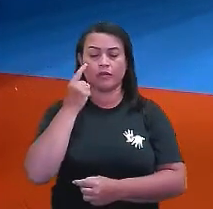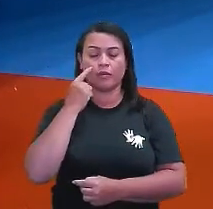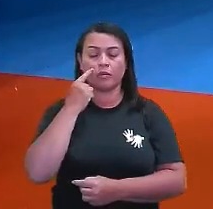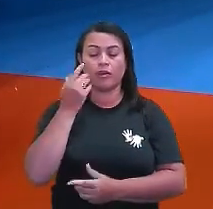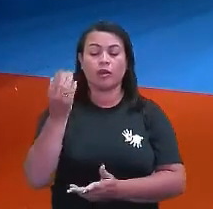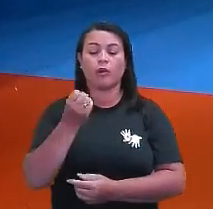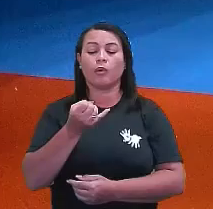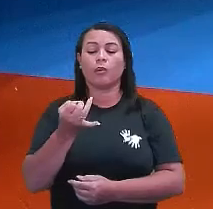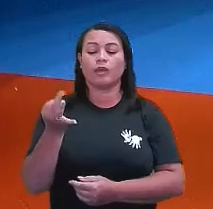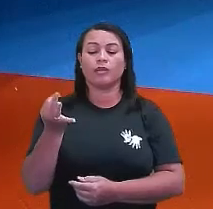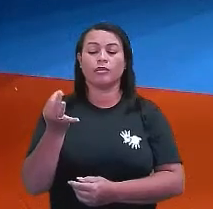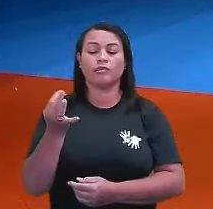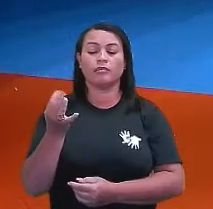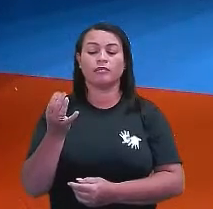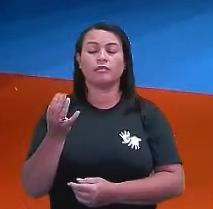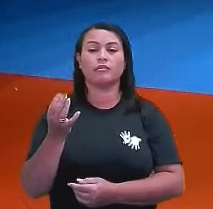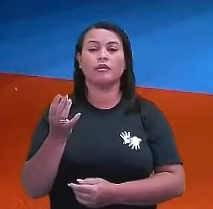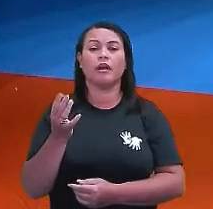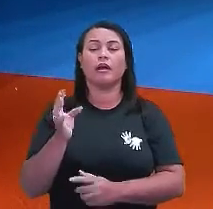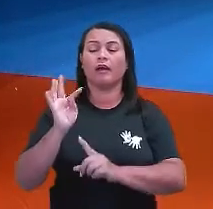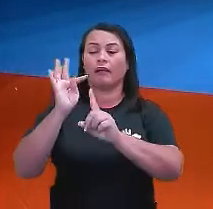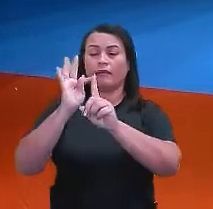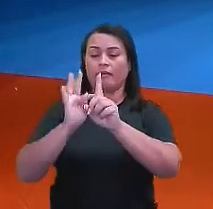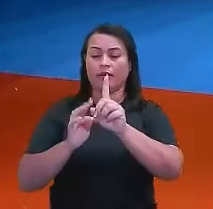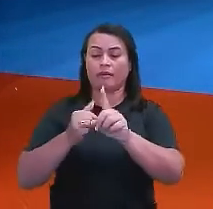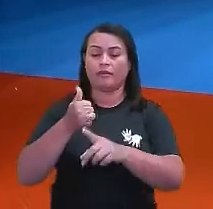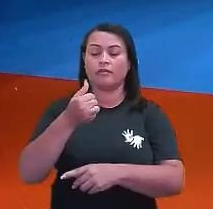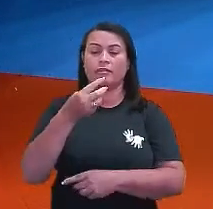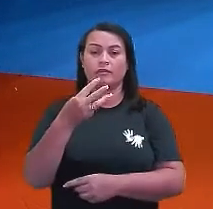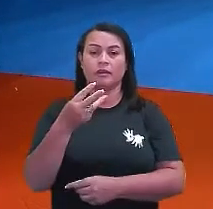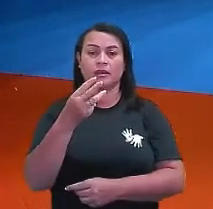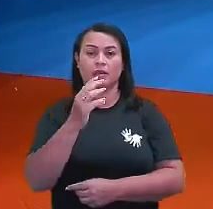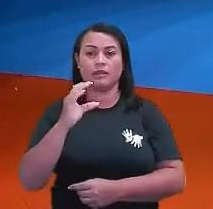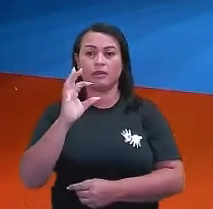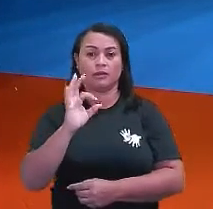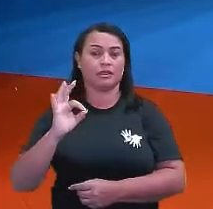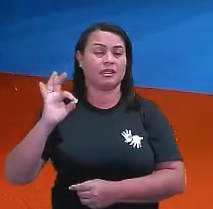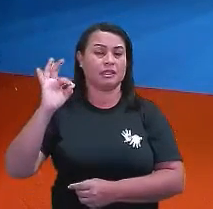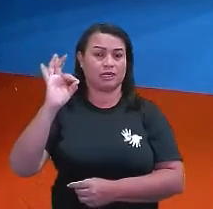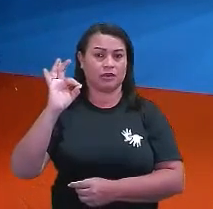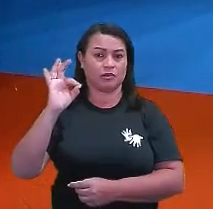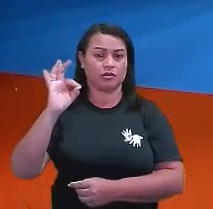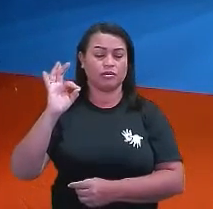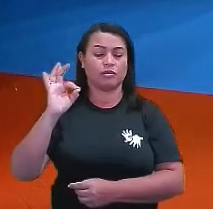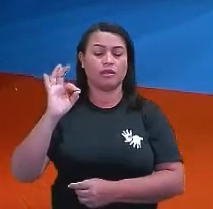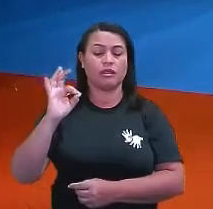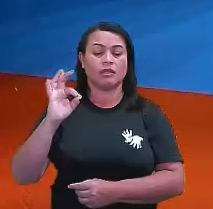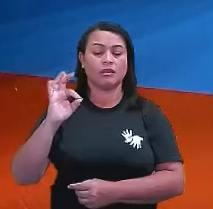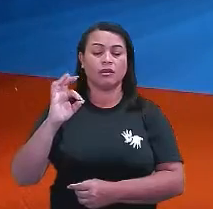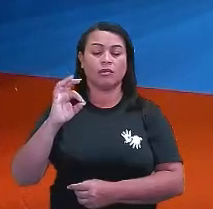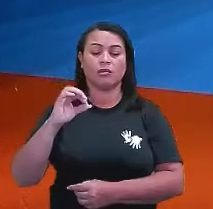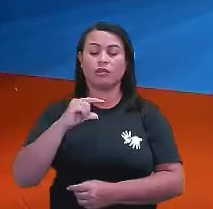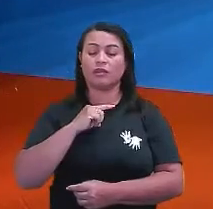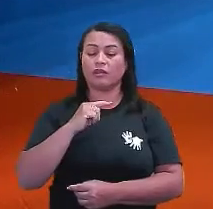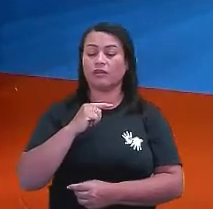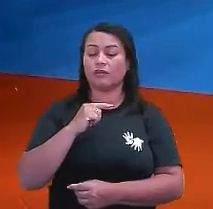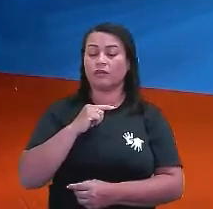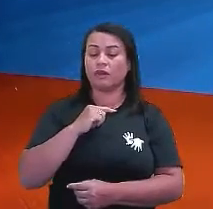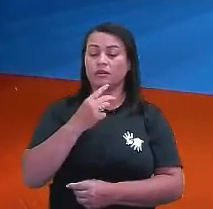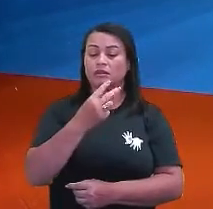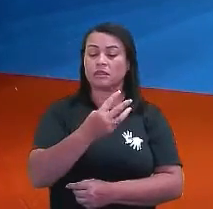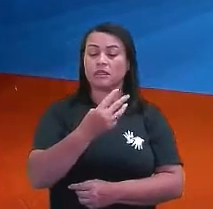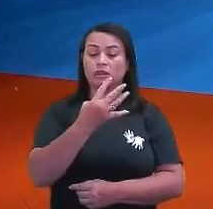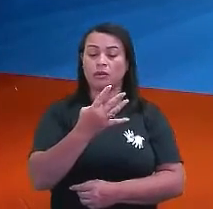quanto caiu. Caiu 13 graus Celsius, tá certo? Quando eu faço 34 menos